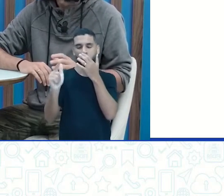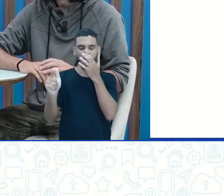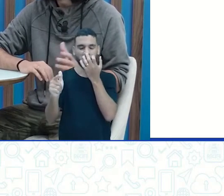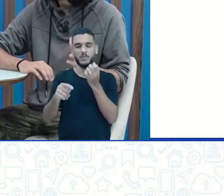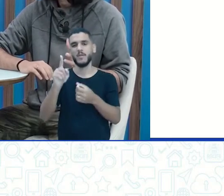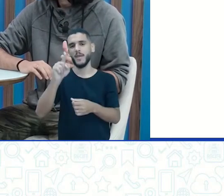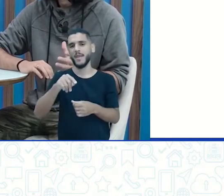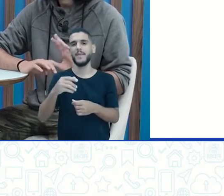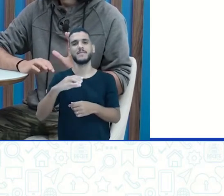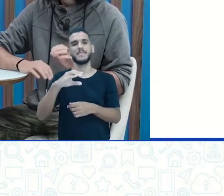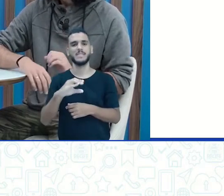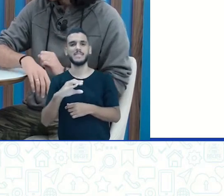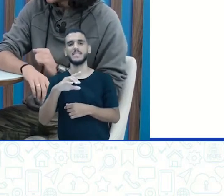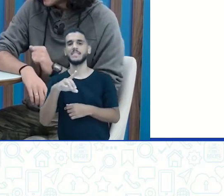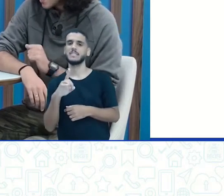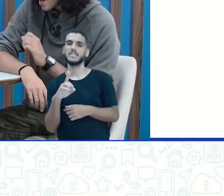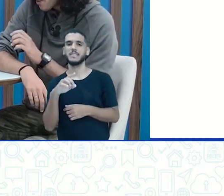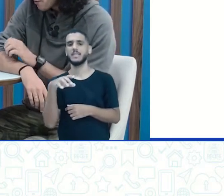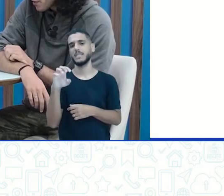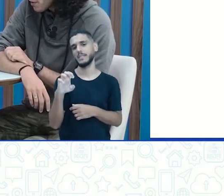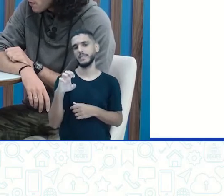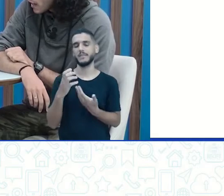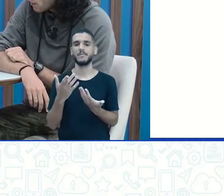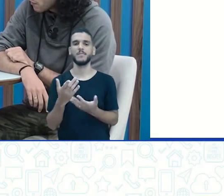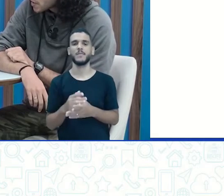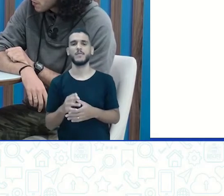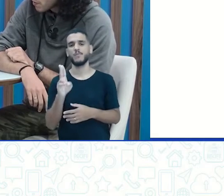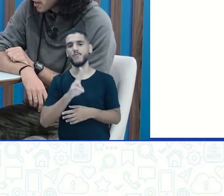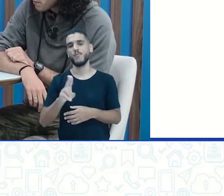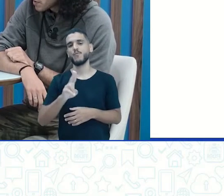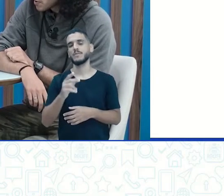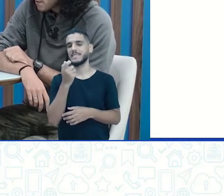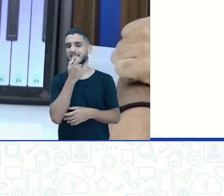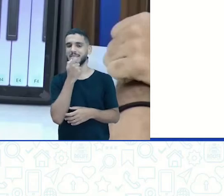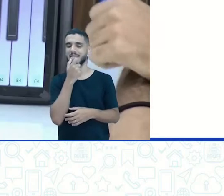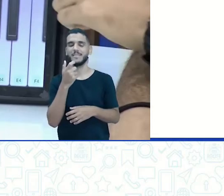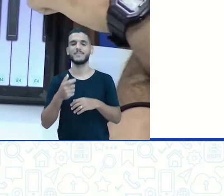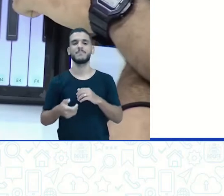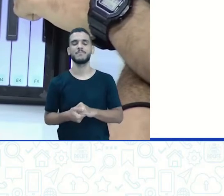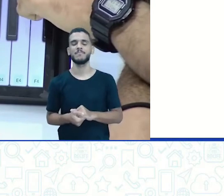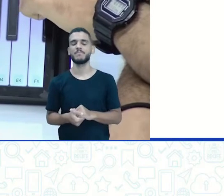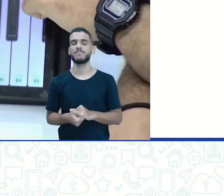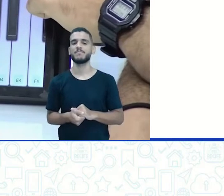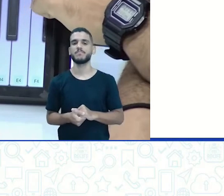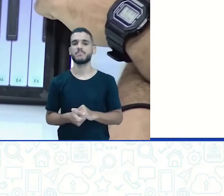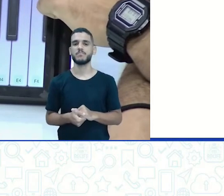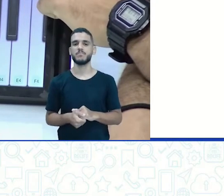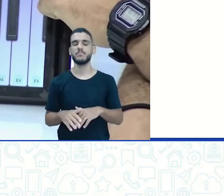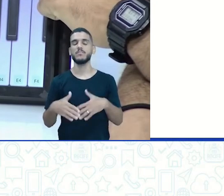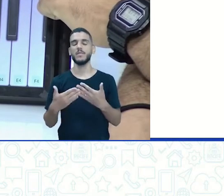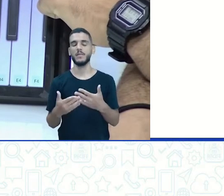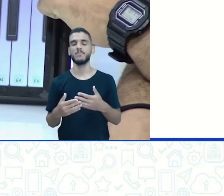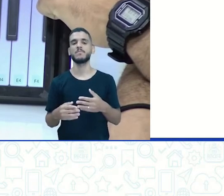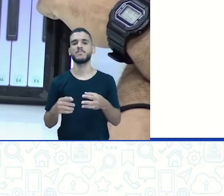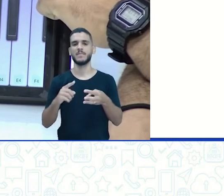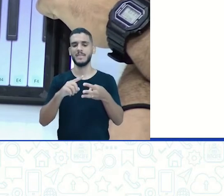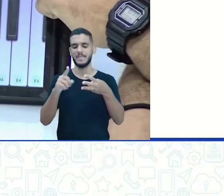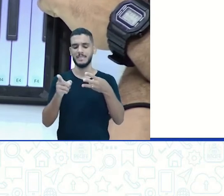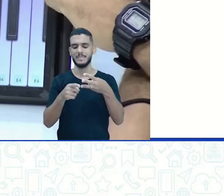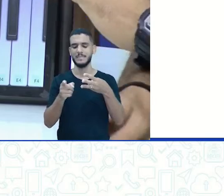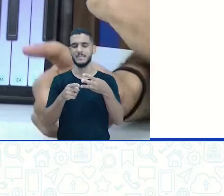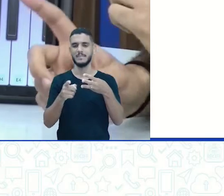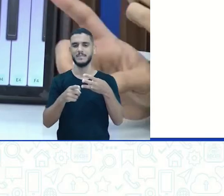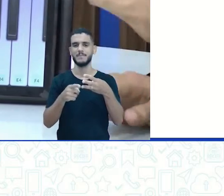Di, I. Aí, a configuração que eu quero que vocês façam é, nesse terceiro ícone aqui, onde